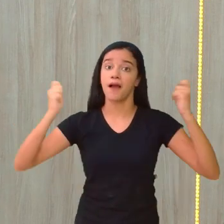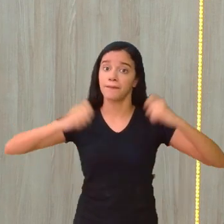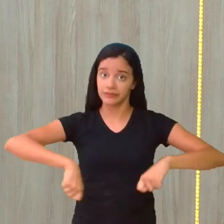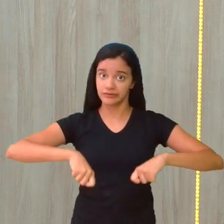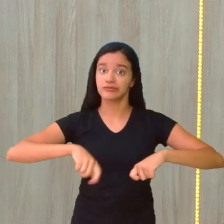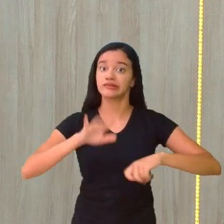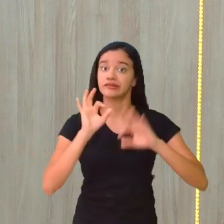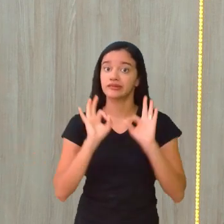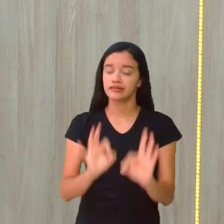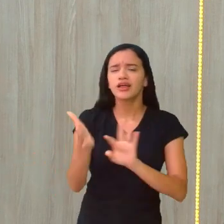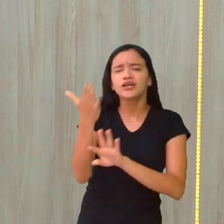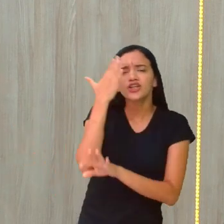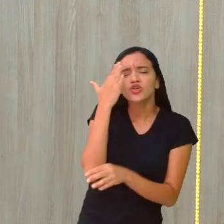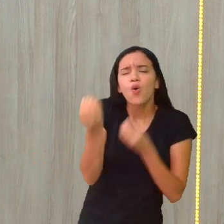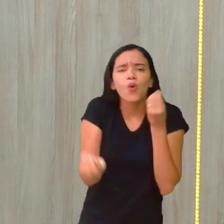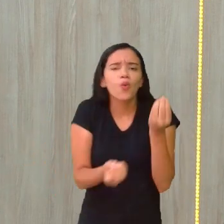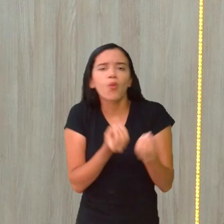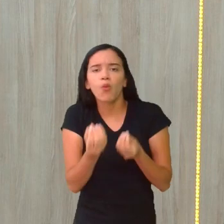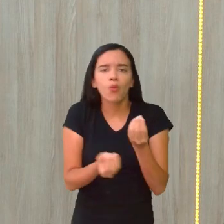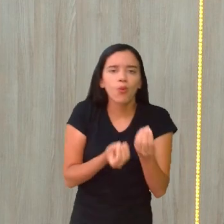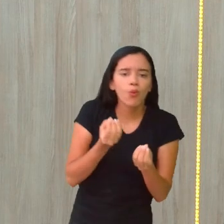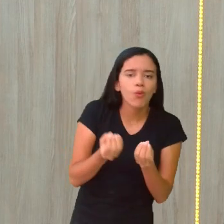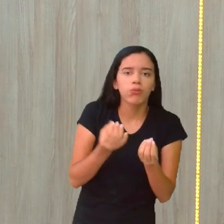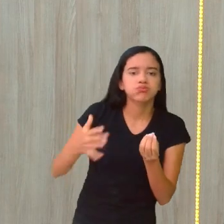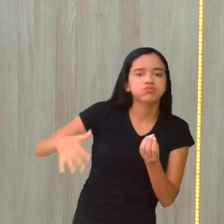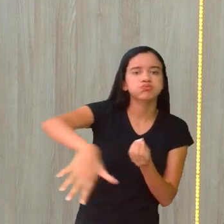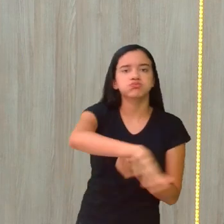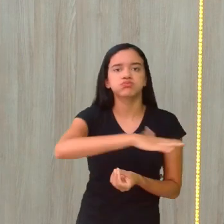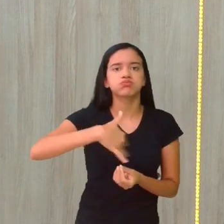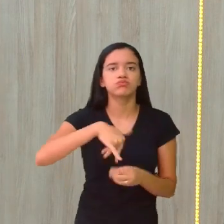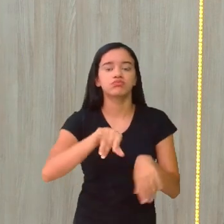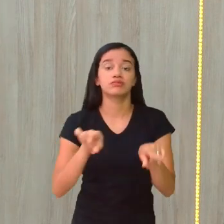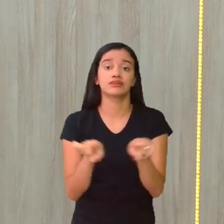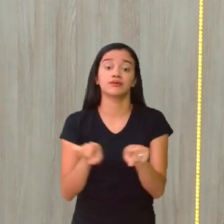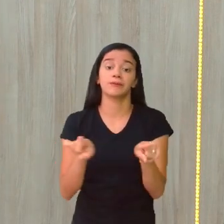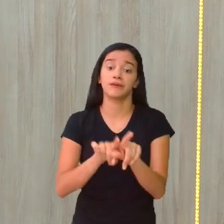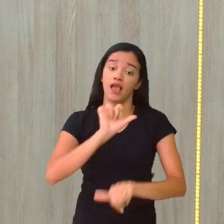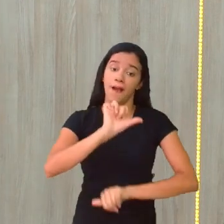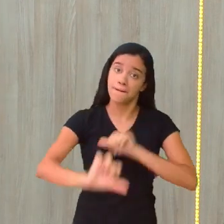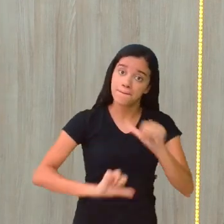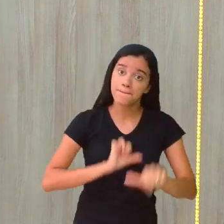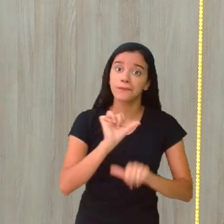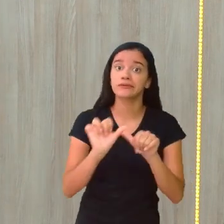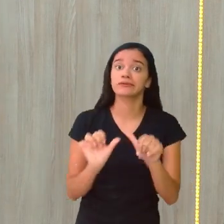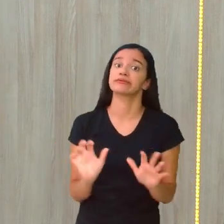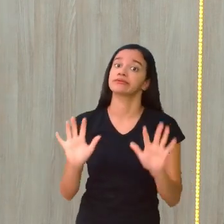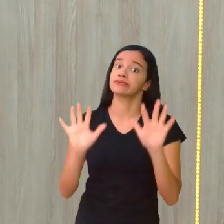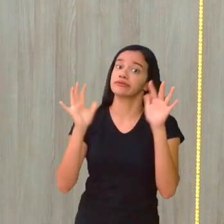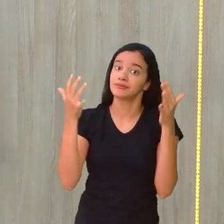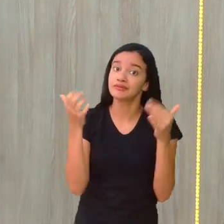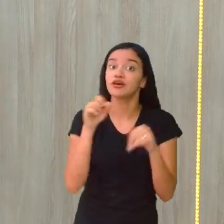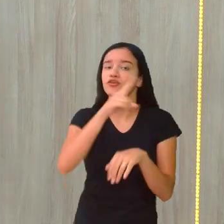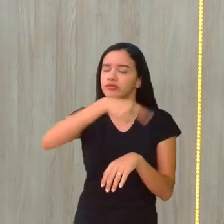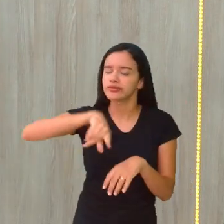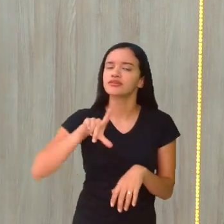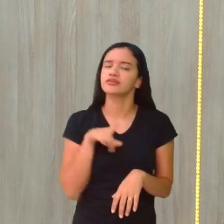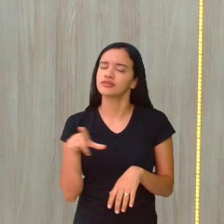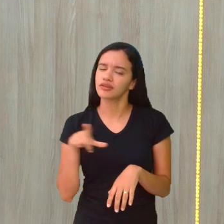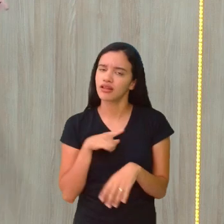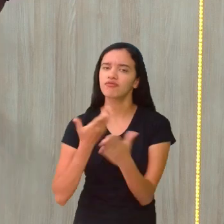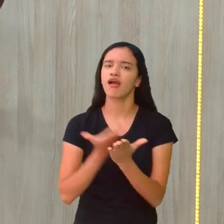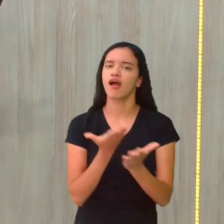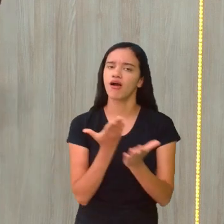capacitados, entendendo como é aquele ambiente, entendendo quais são as mudanças climáticas, né? Vocês tiveram aula de geografia